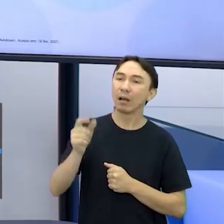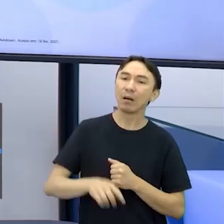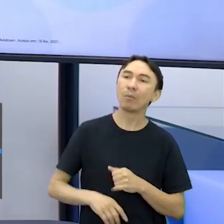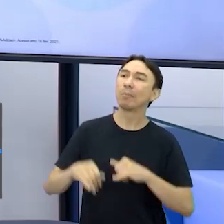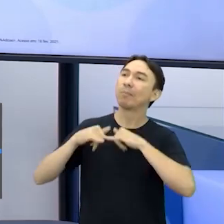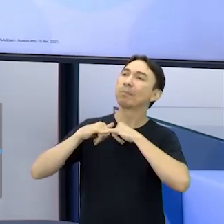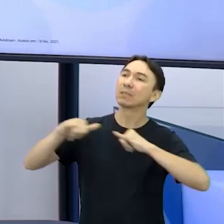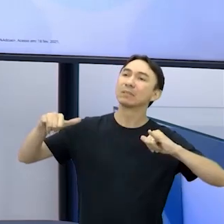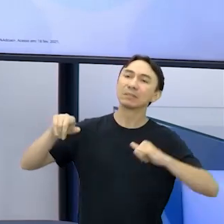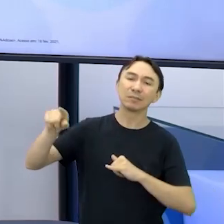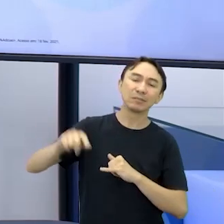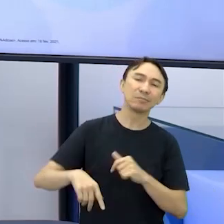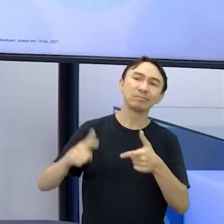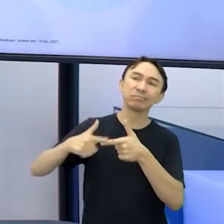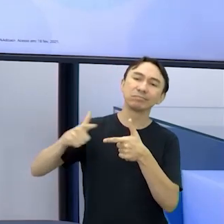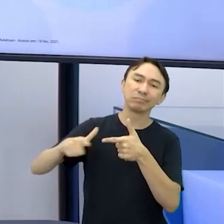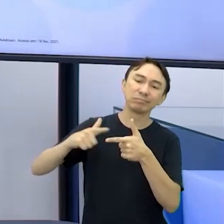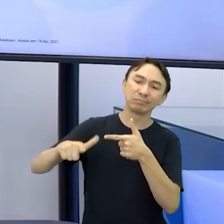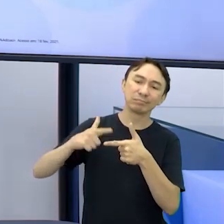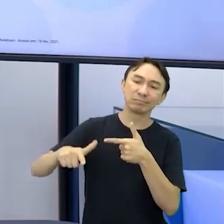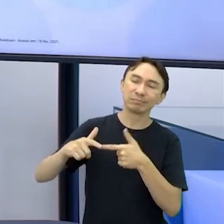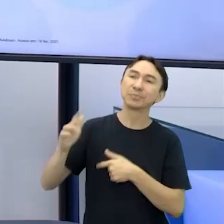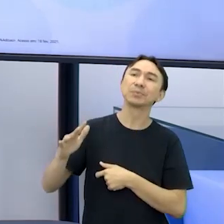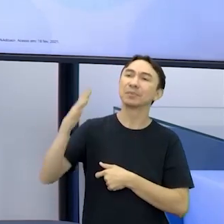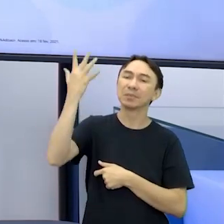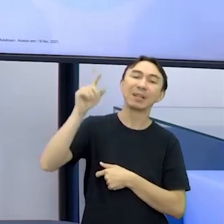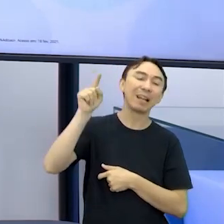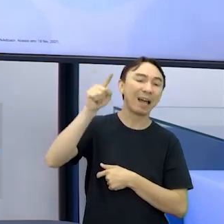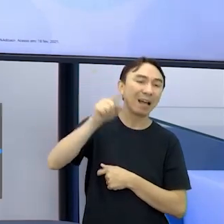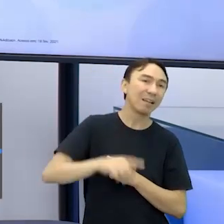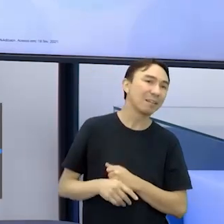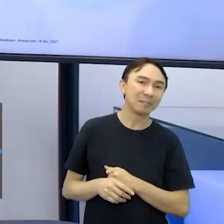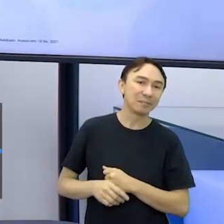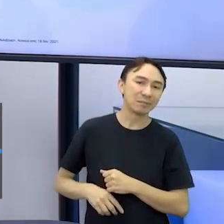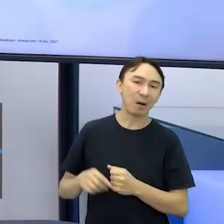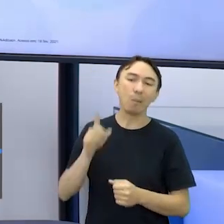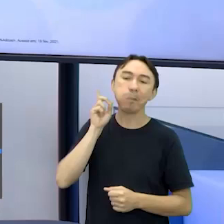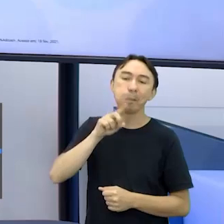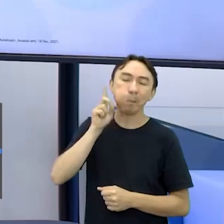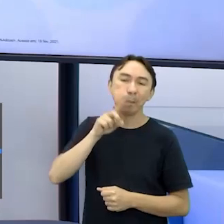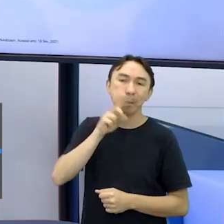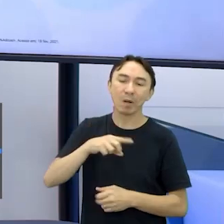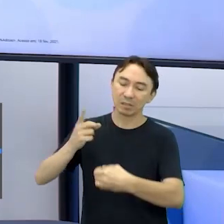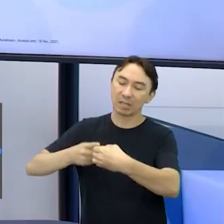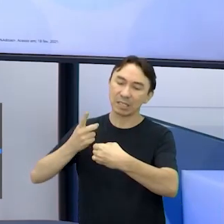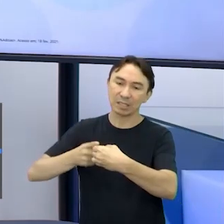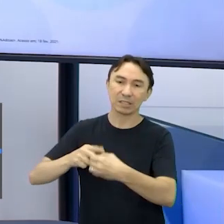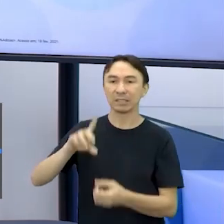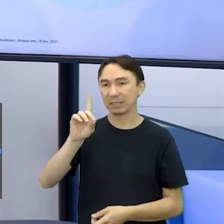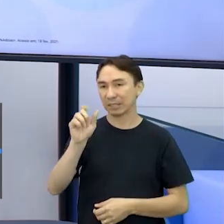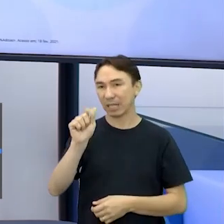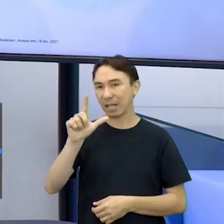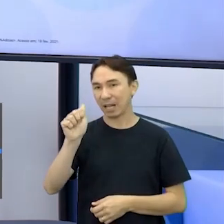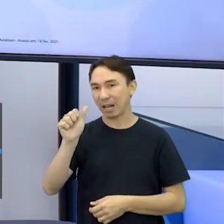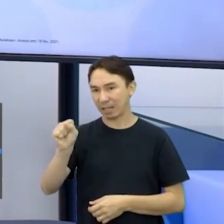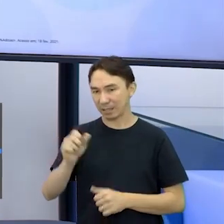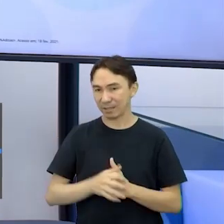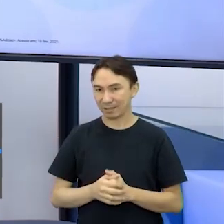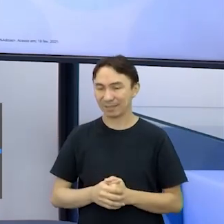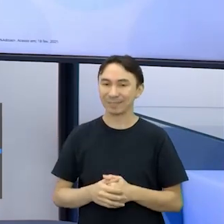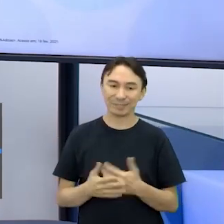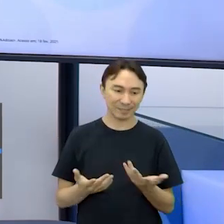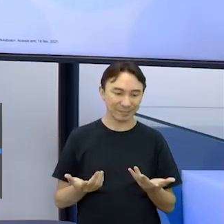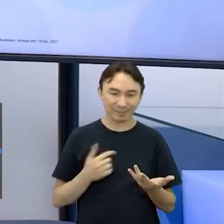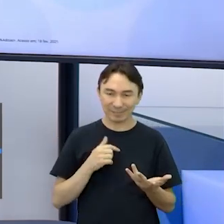que aconteceu lá em Dallas, no Texas. Eu não tenho como contratar